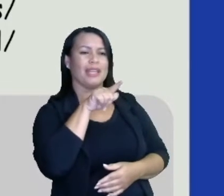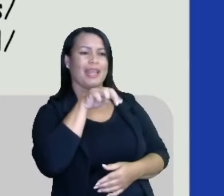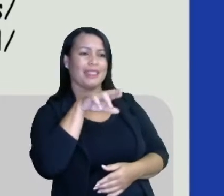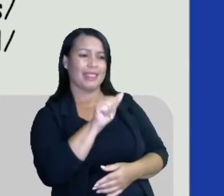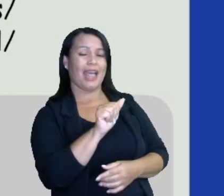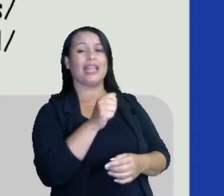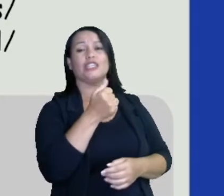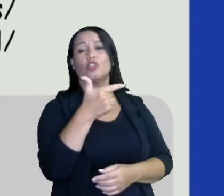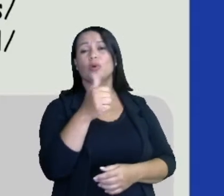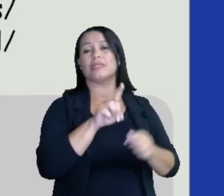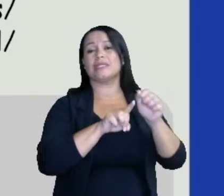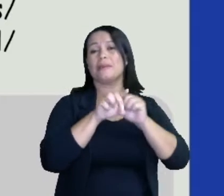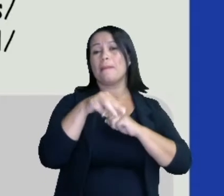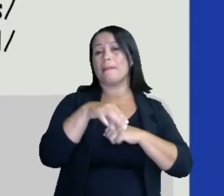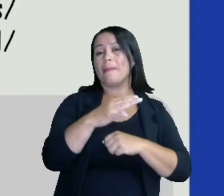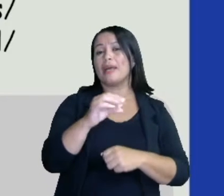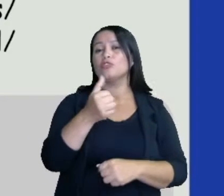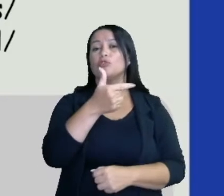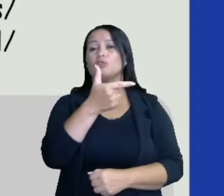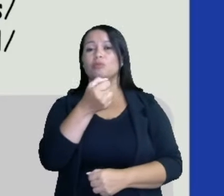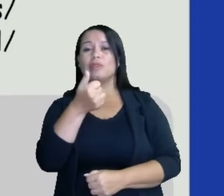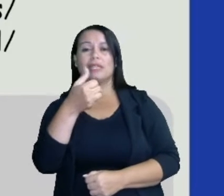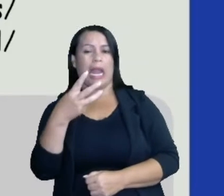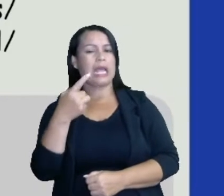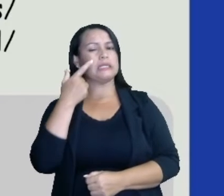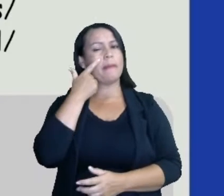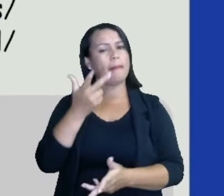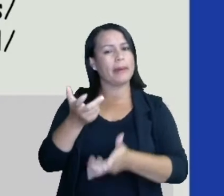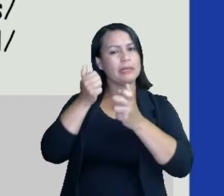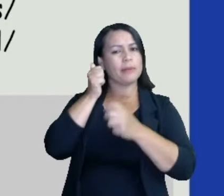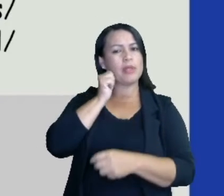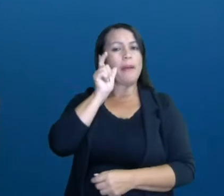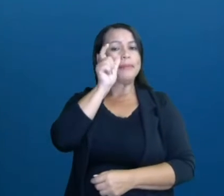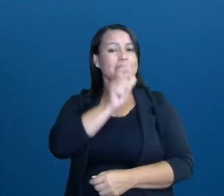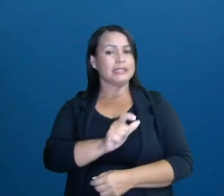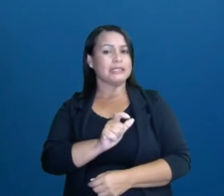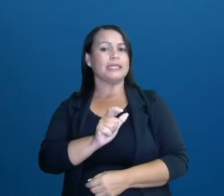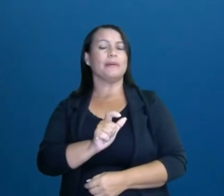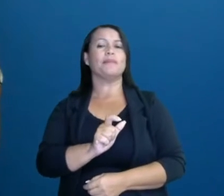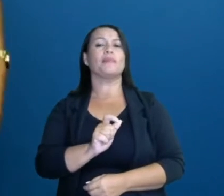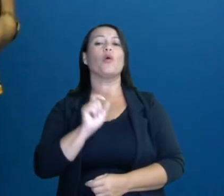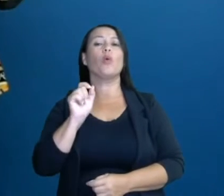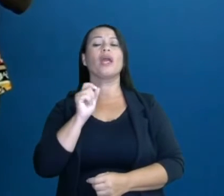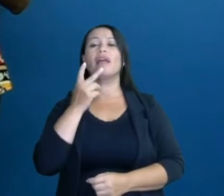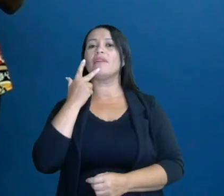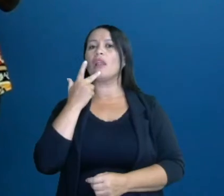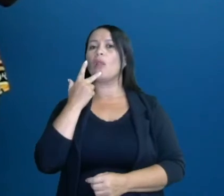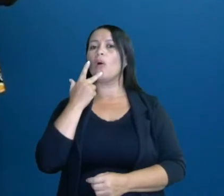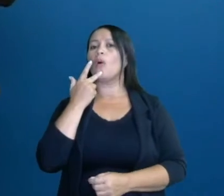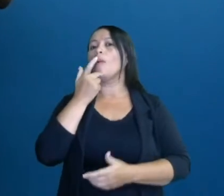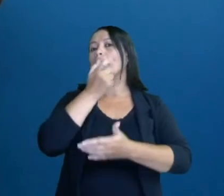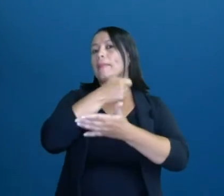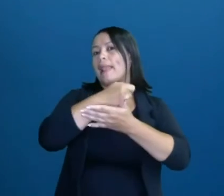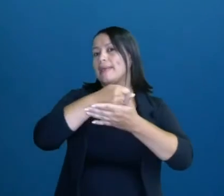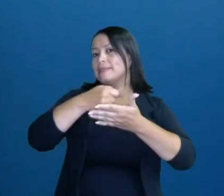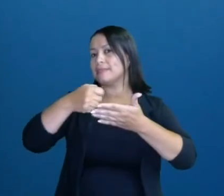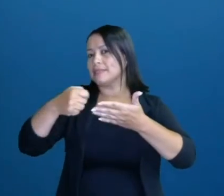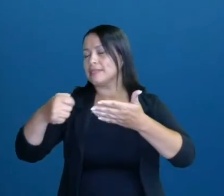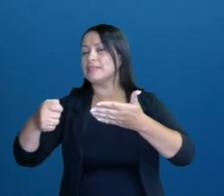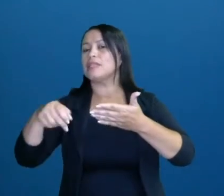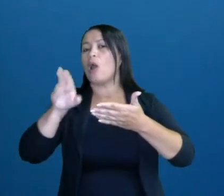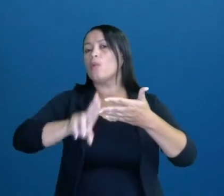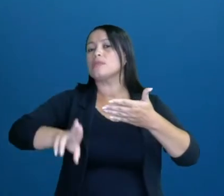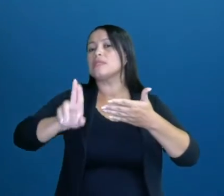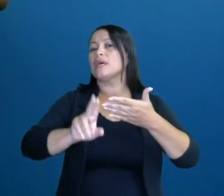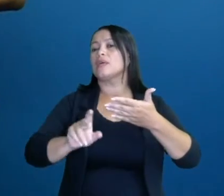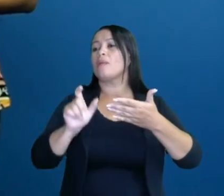de 2013. Então, aí, Juliana, ela se expressou por meio da linguagem verbal, utilizando